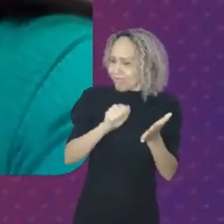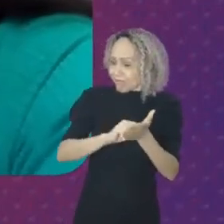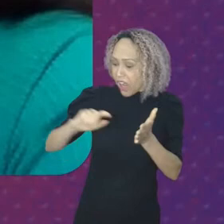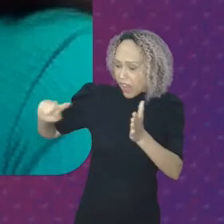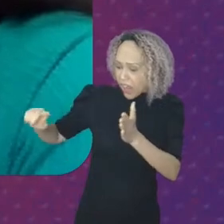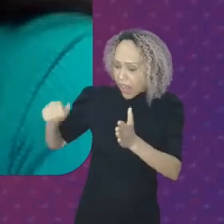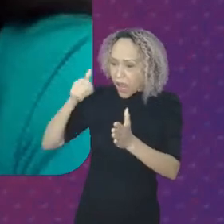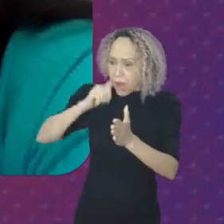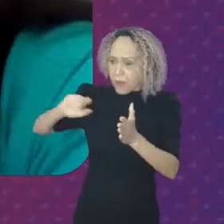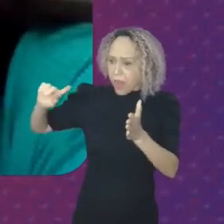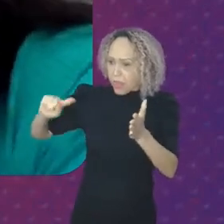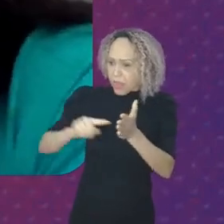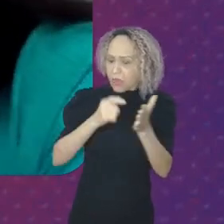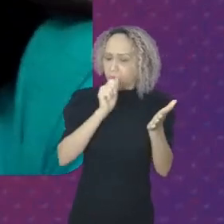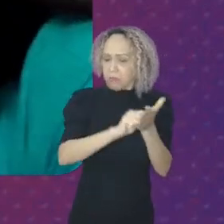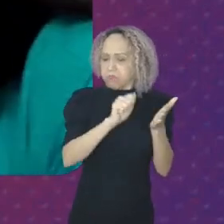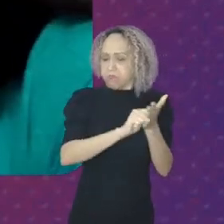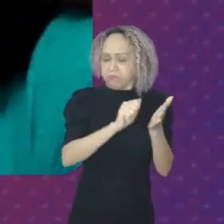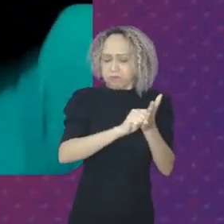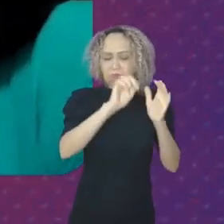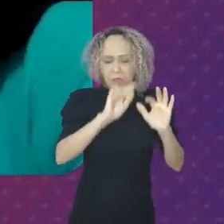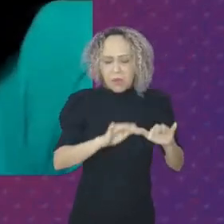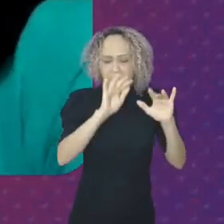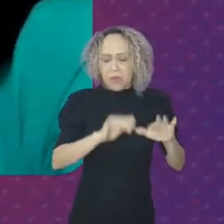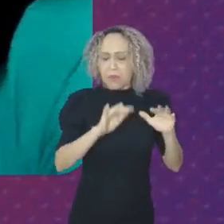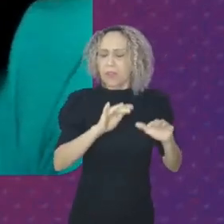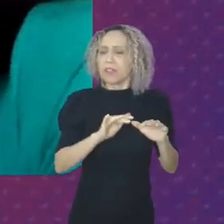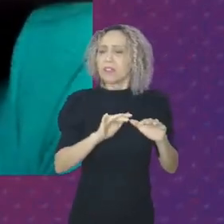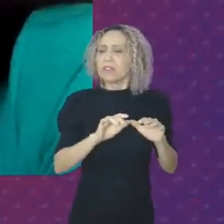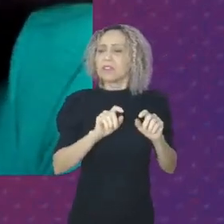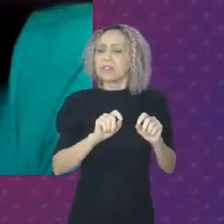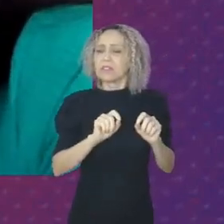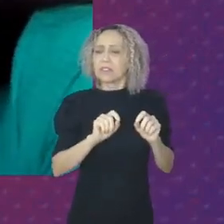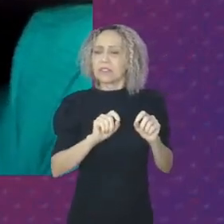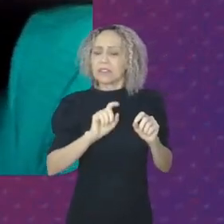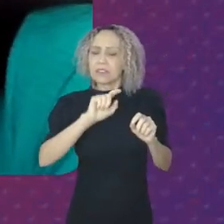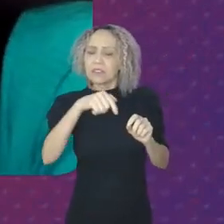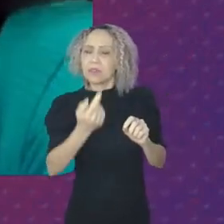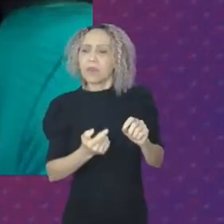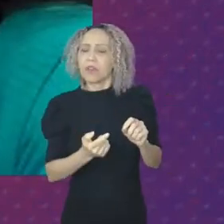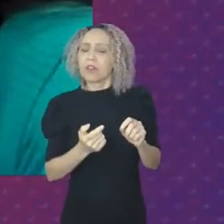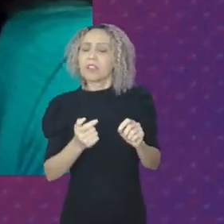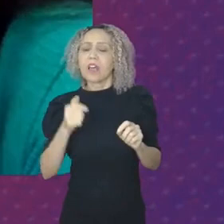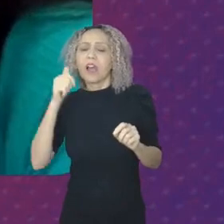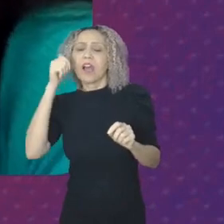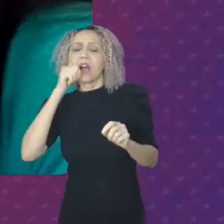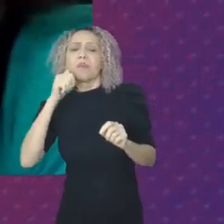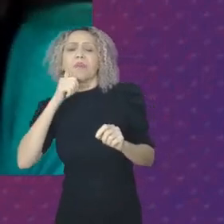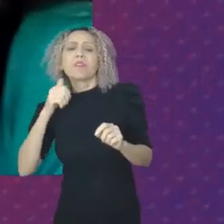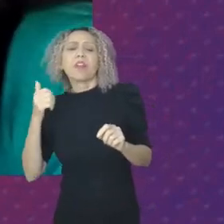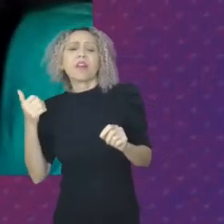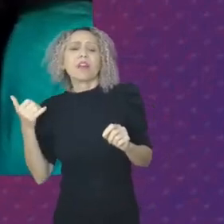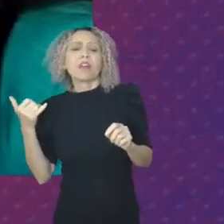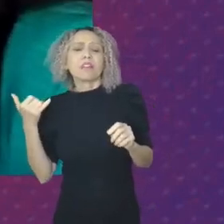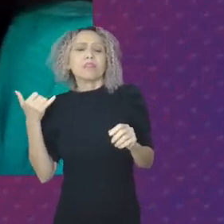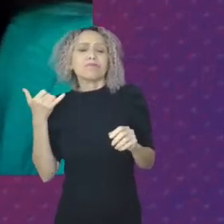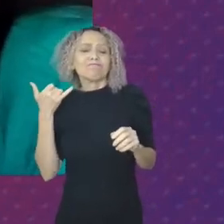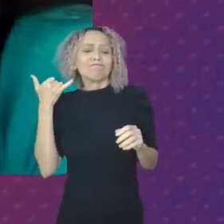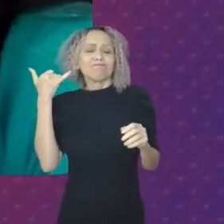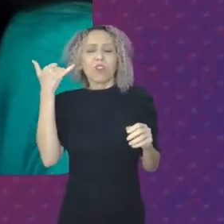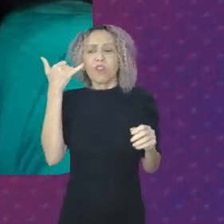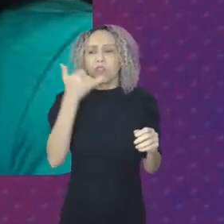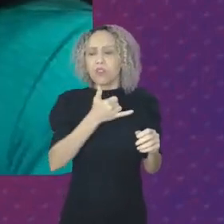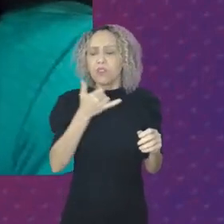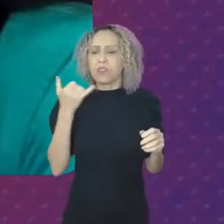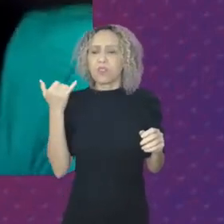para o pagamento, a execução do contrato, e só então é que essa usuária informa a necessidade, ou essa